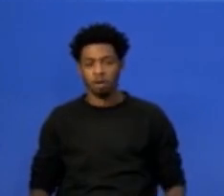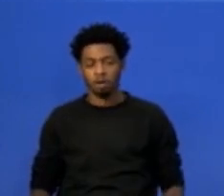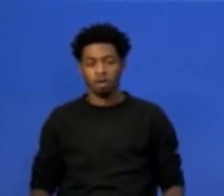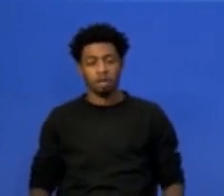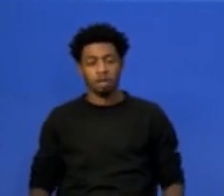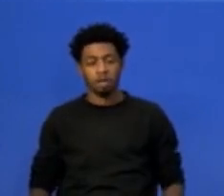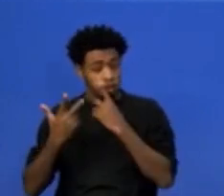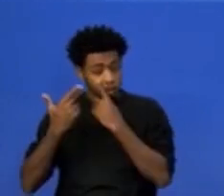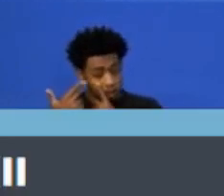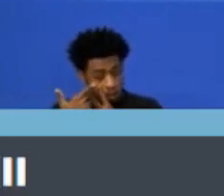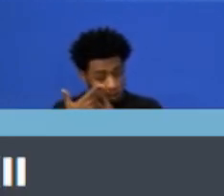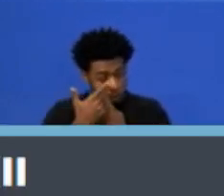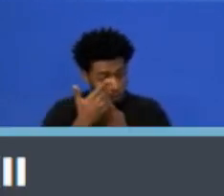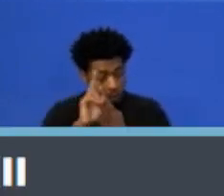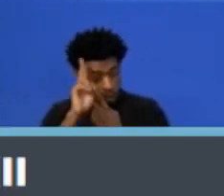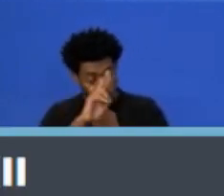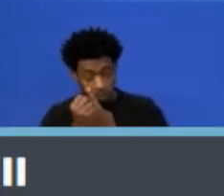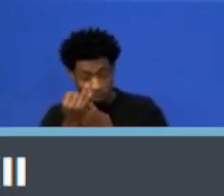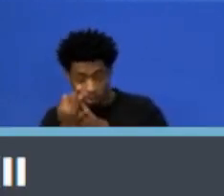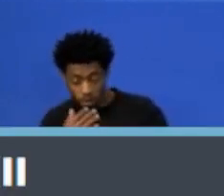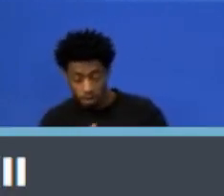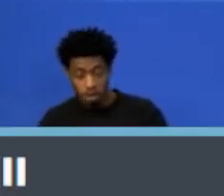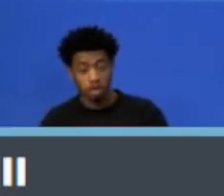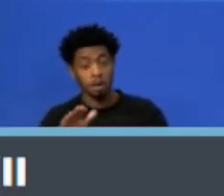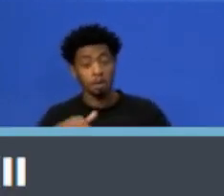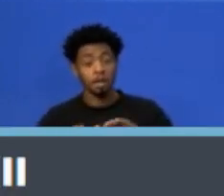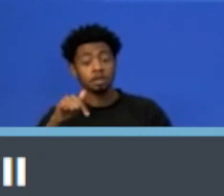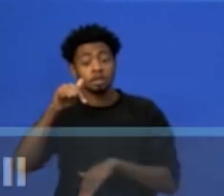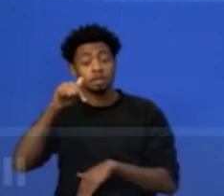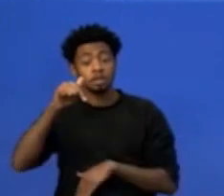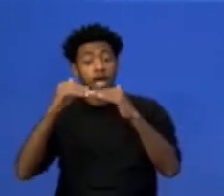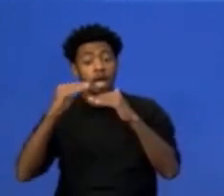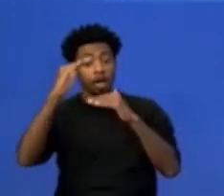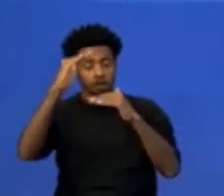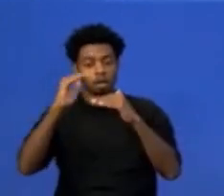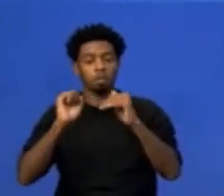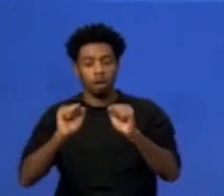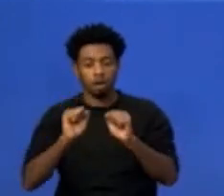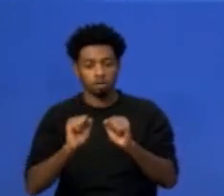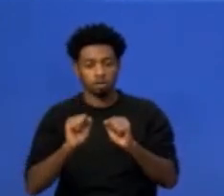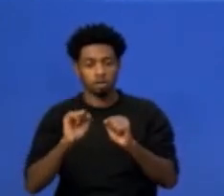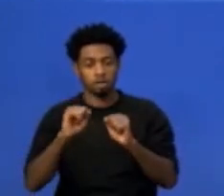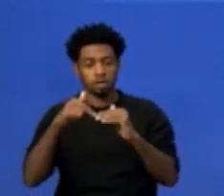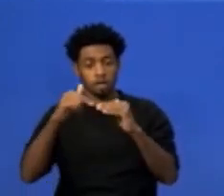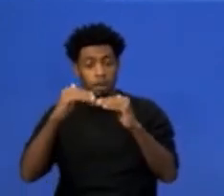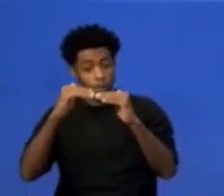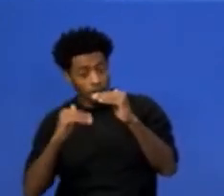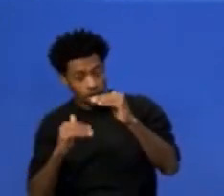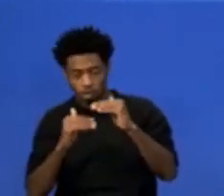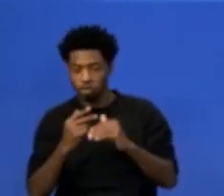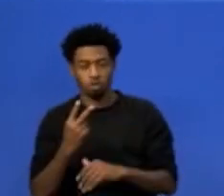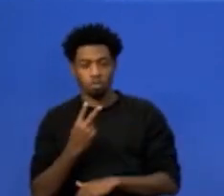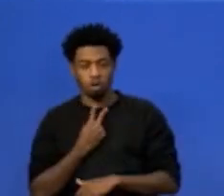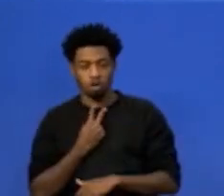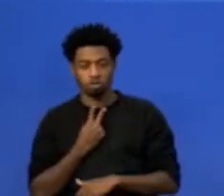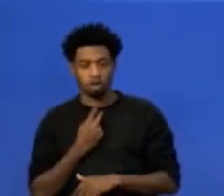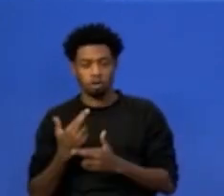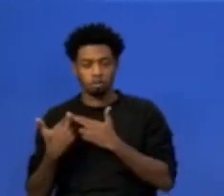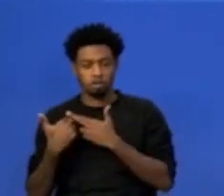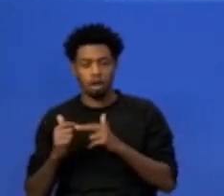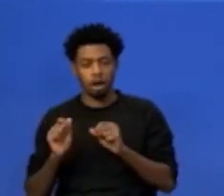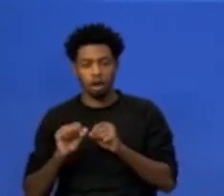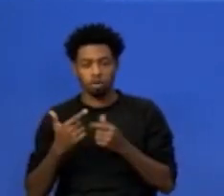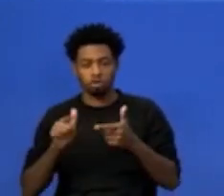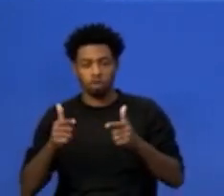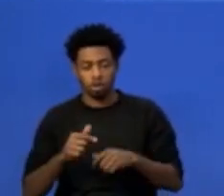cirurgia ocular, lembrando que o grau tem que ser maior do que 7, Os transplantes de rim e de